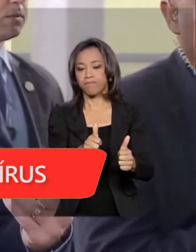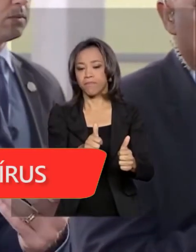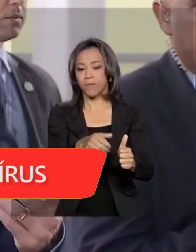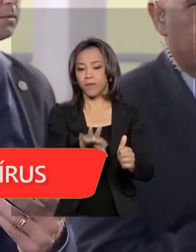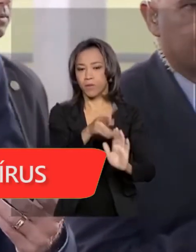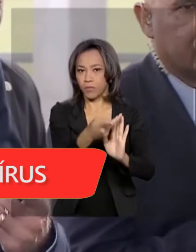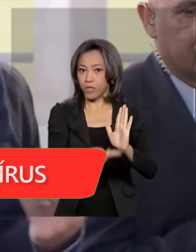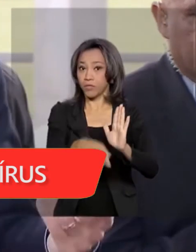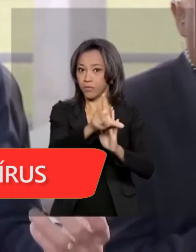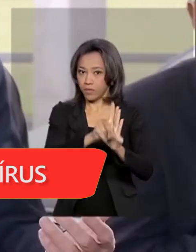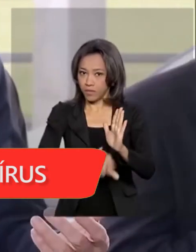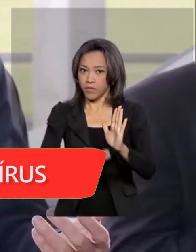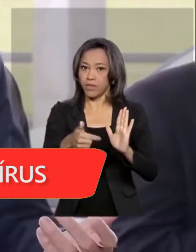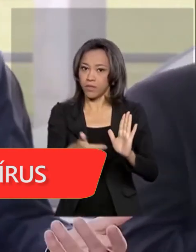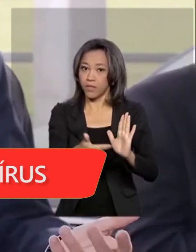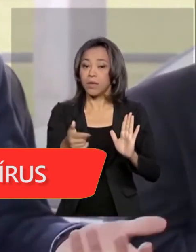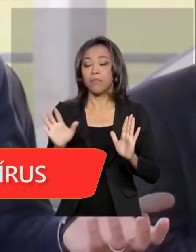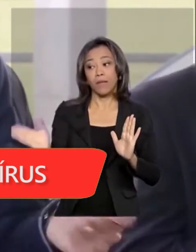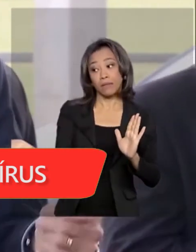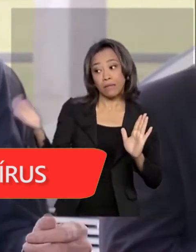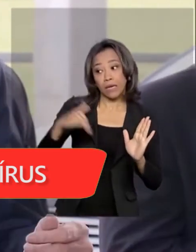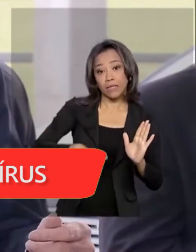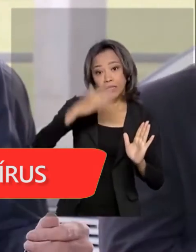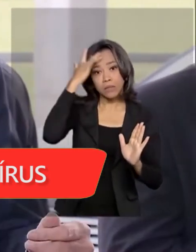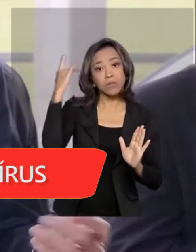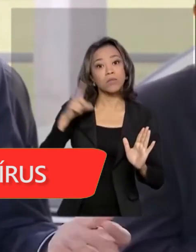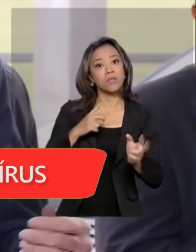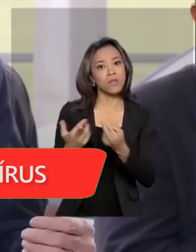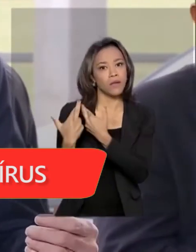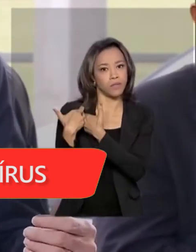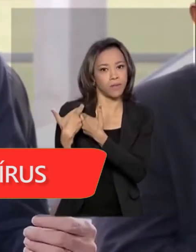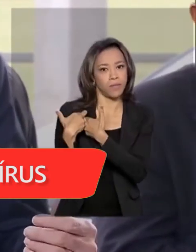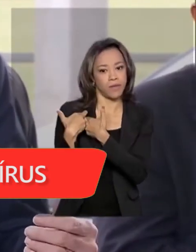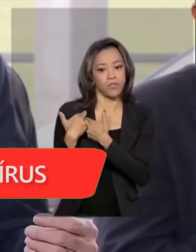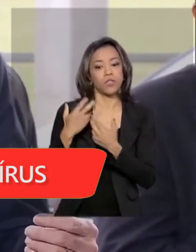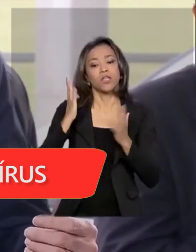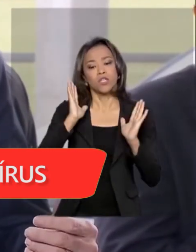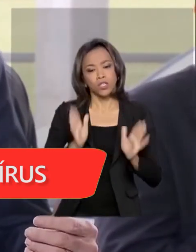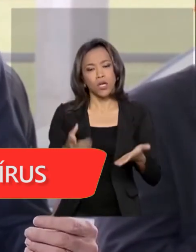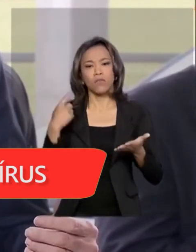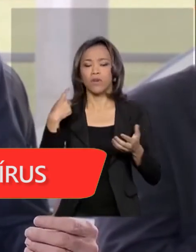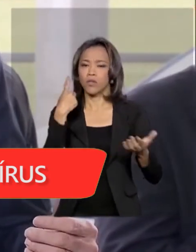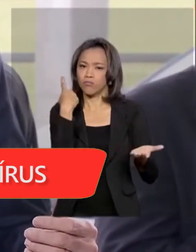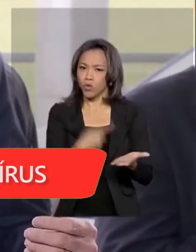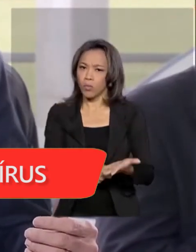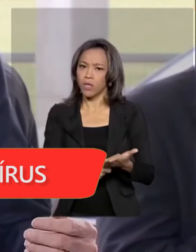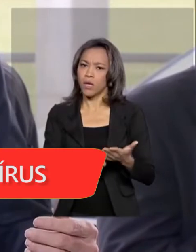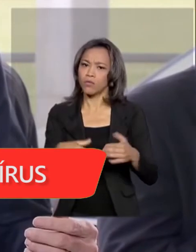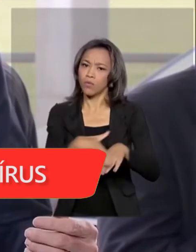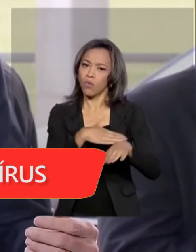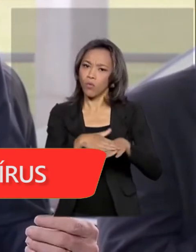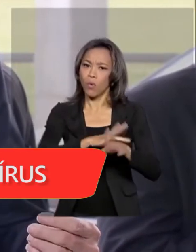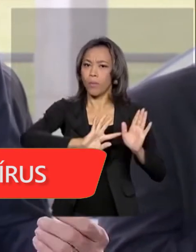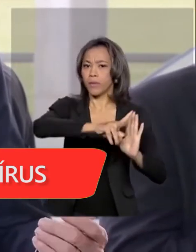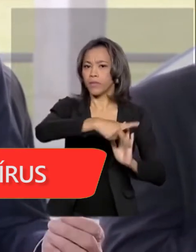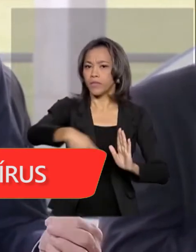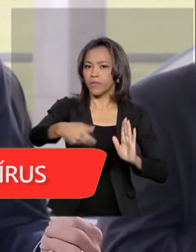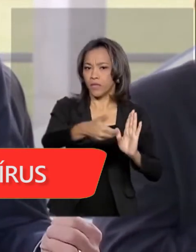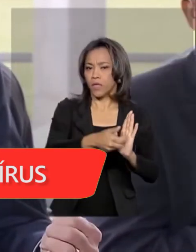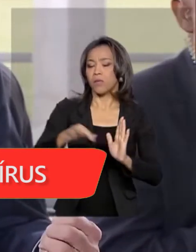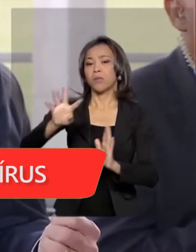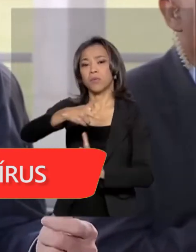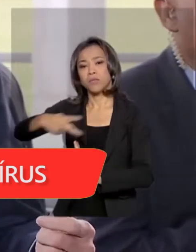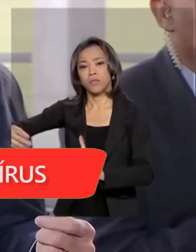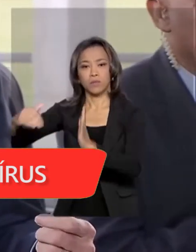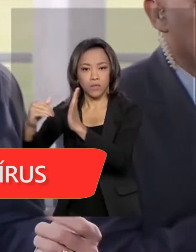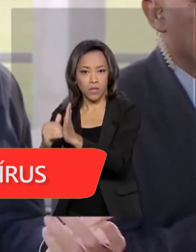pessoas doentes ou contaminadas com o vírus da doença, assim como os objetos delas. Há também a medida que restringe a